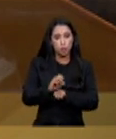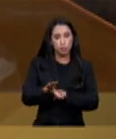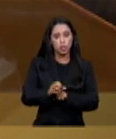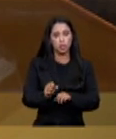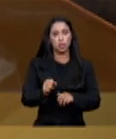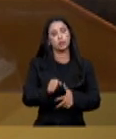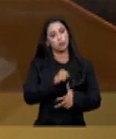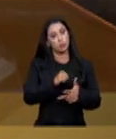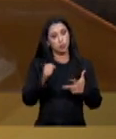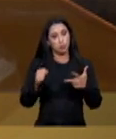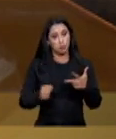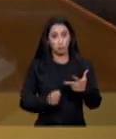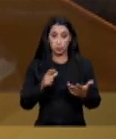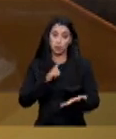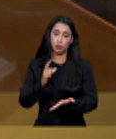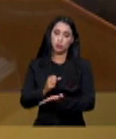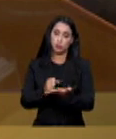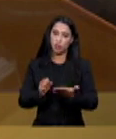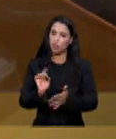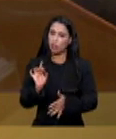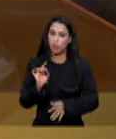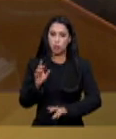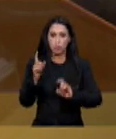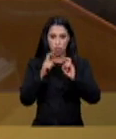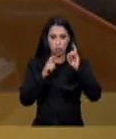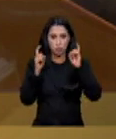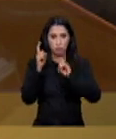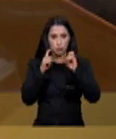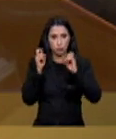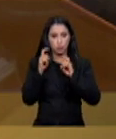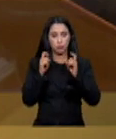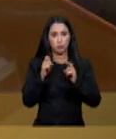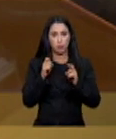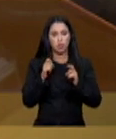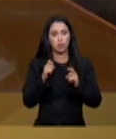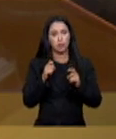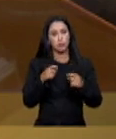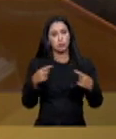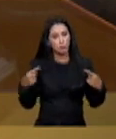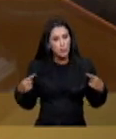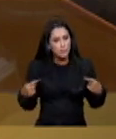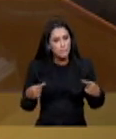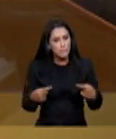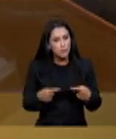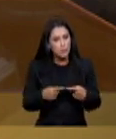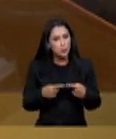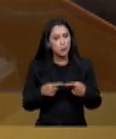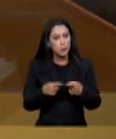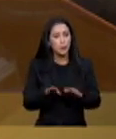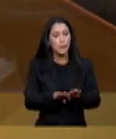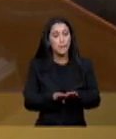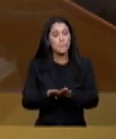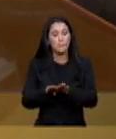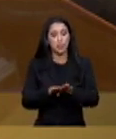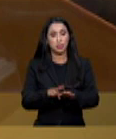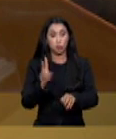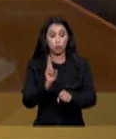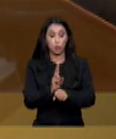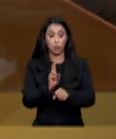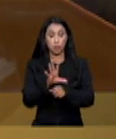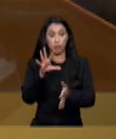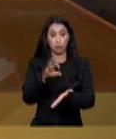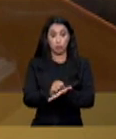exatamente a esse princípio. Então, minha preocupação foi essa, era tentar, dentro desse, de um padrão criado pela Lei de Proteção de